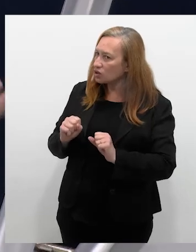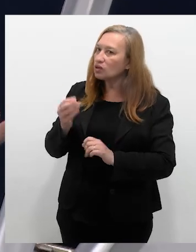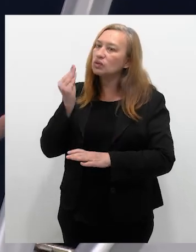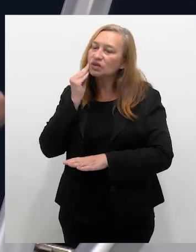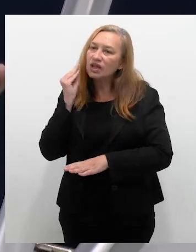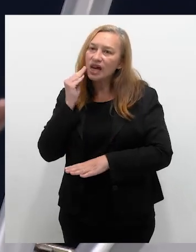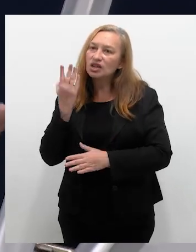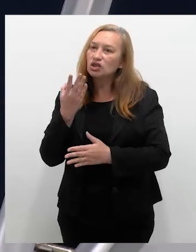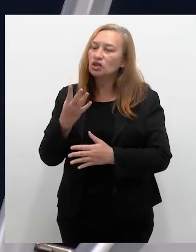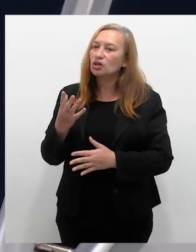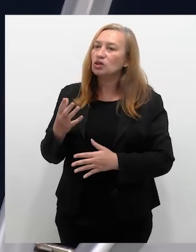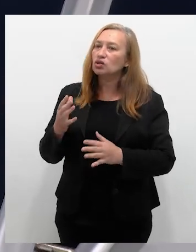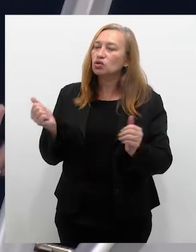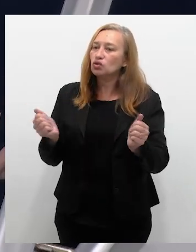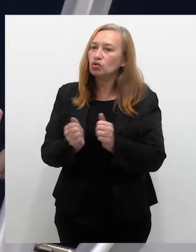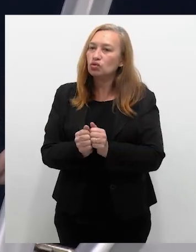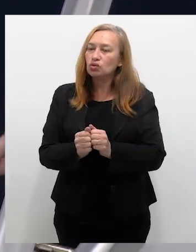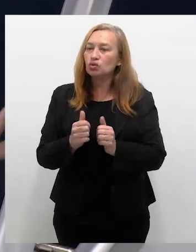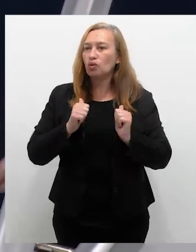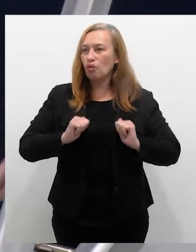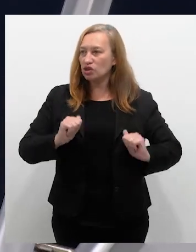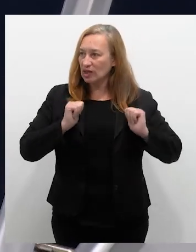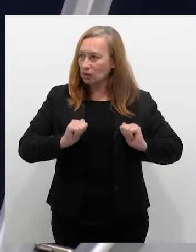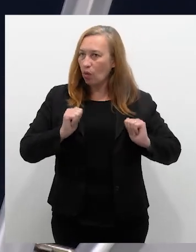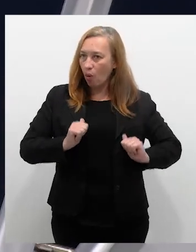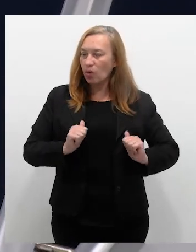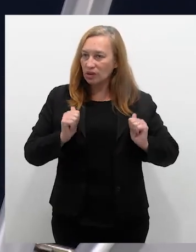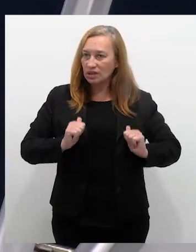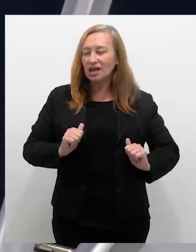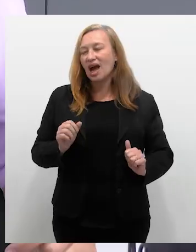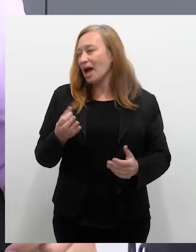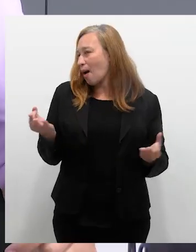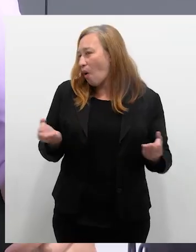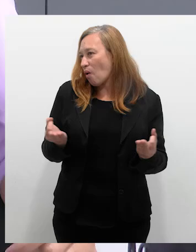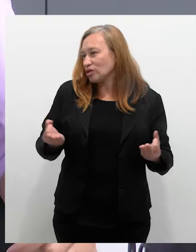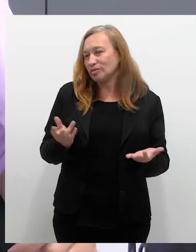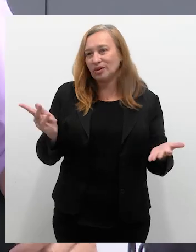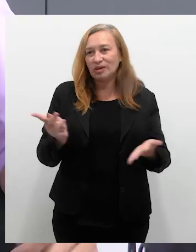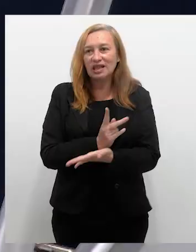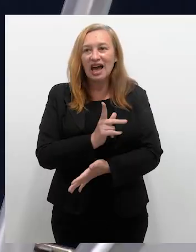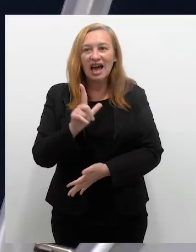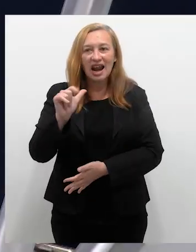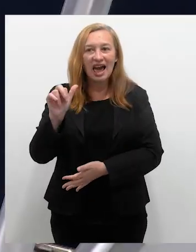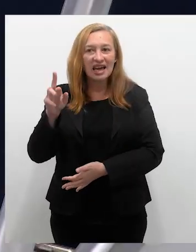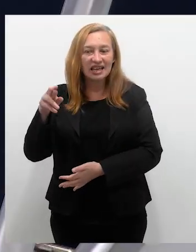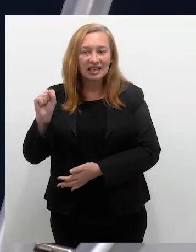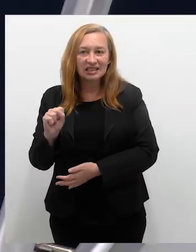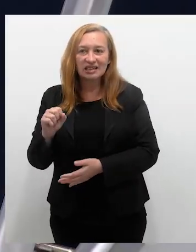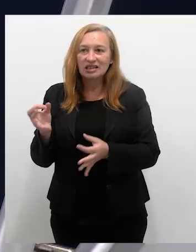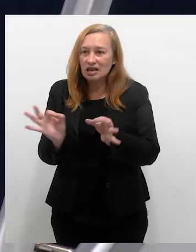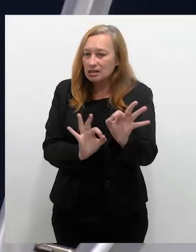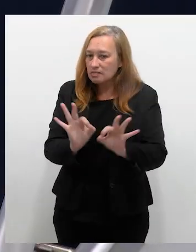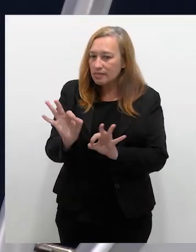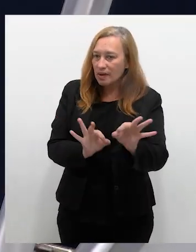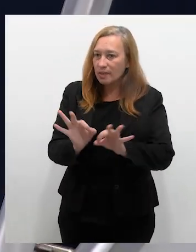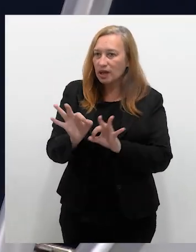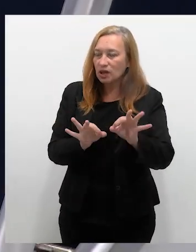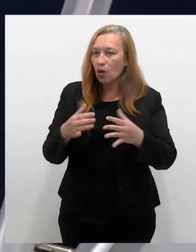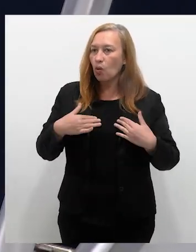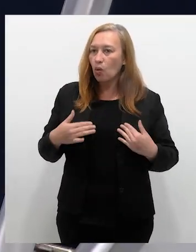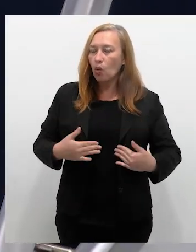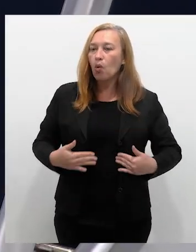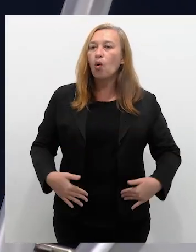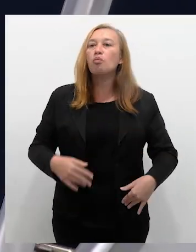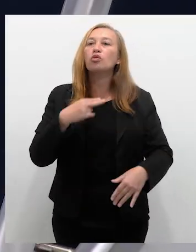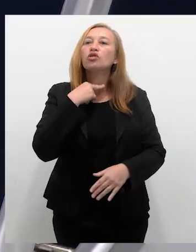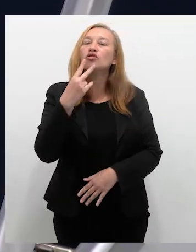os testes no estúdio com os atores, né? É ótimo quando acontece a isso. Larissa, ela vai estar se preparando, corpo,